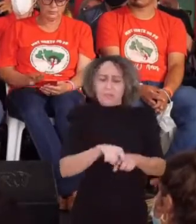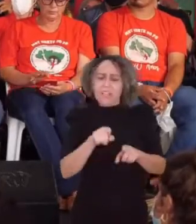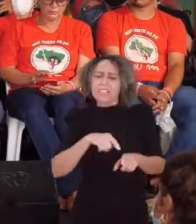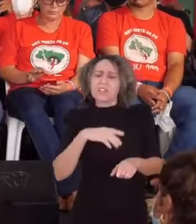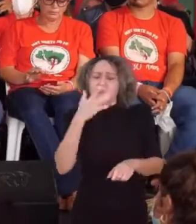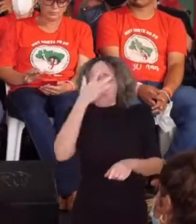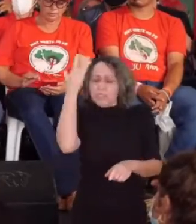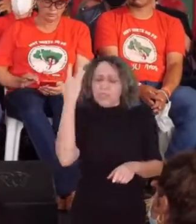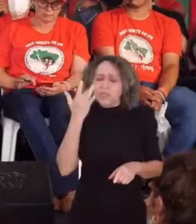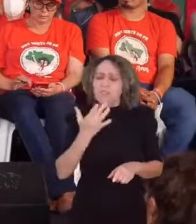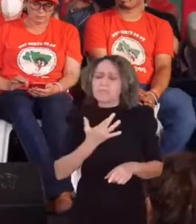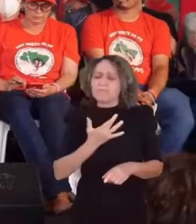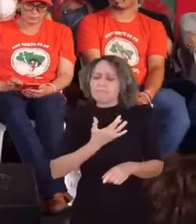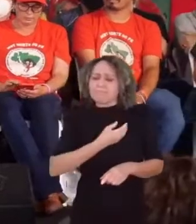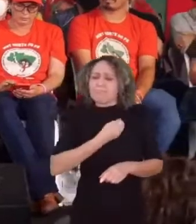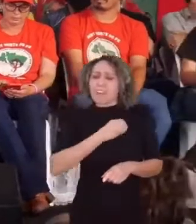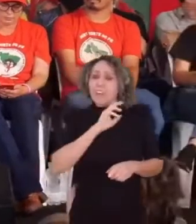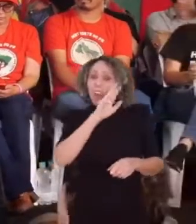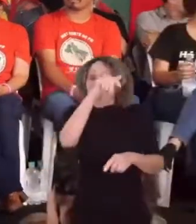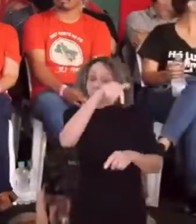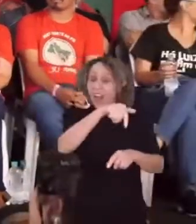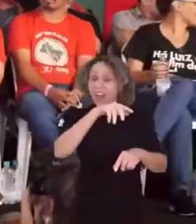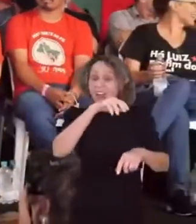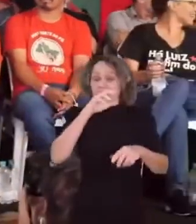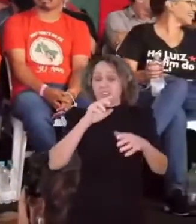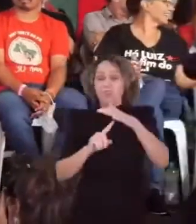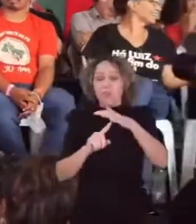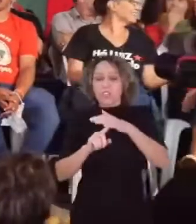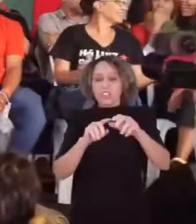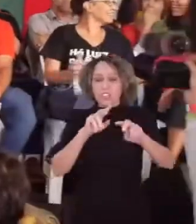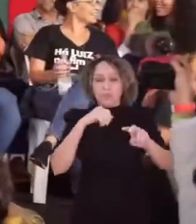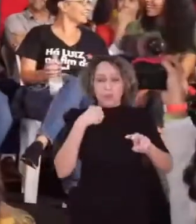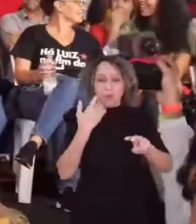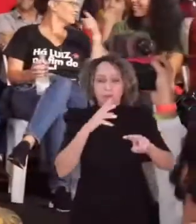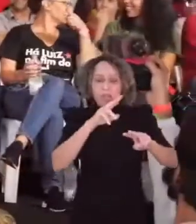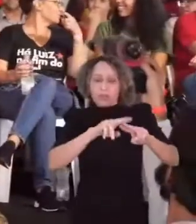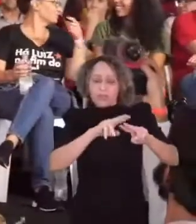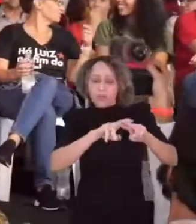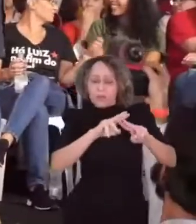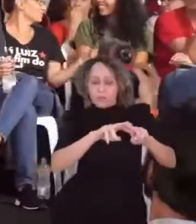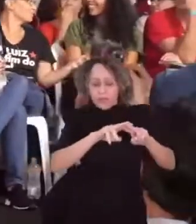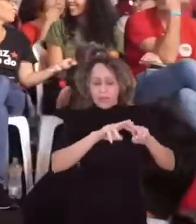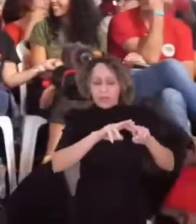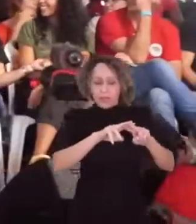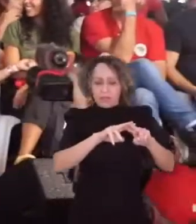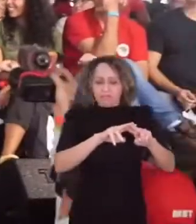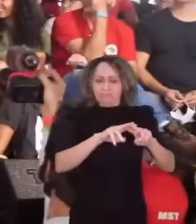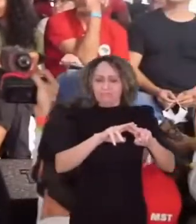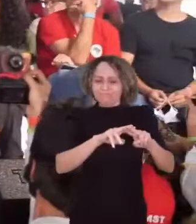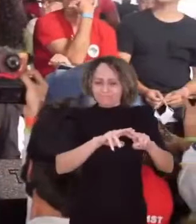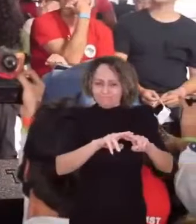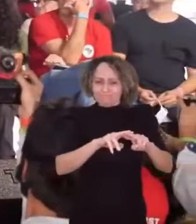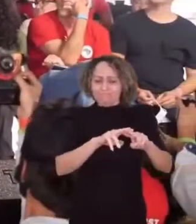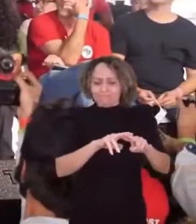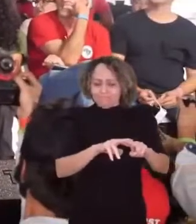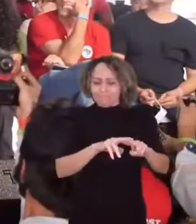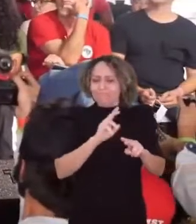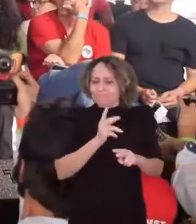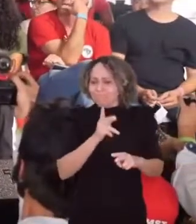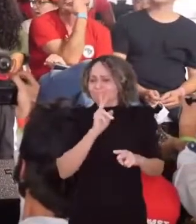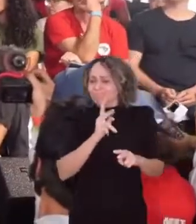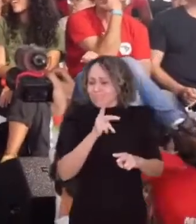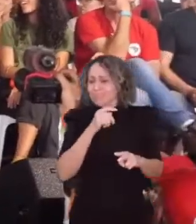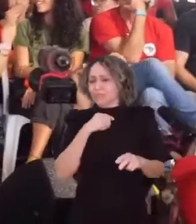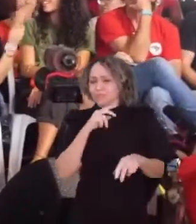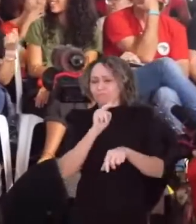defendendo uma causa, defendendo a minha liberdade e tentando fazer o Brasil compreender a injustiça